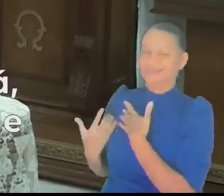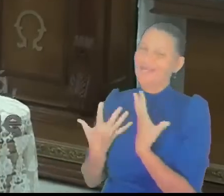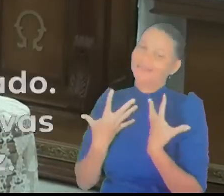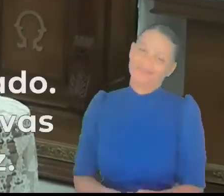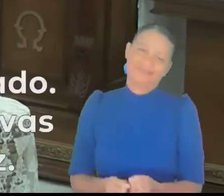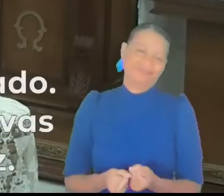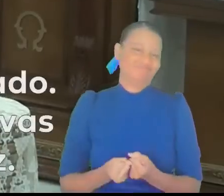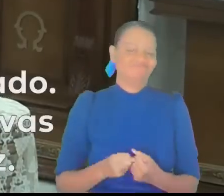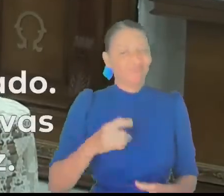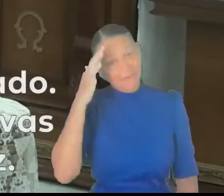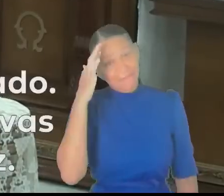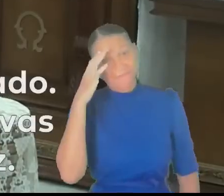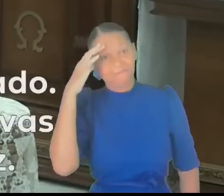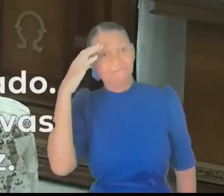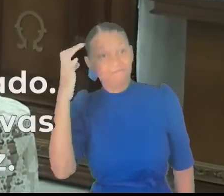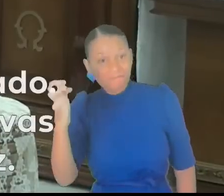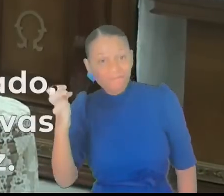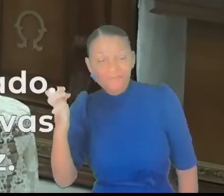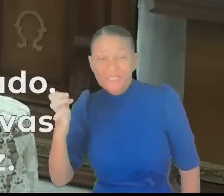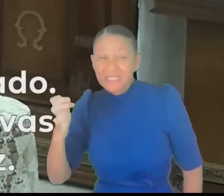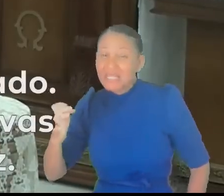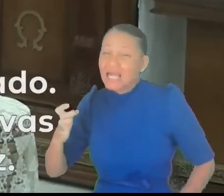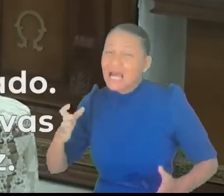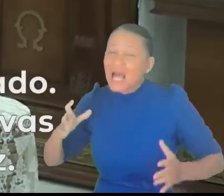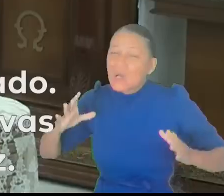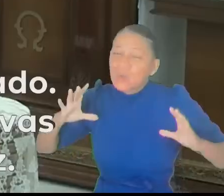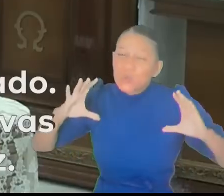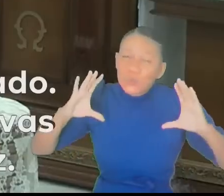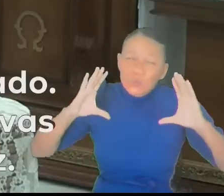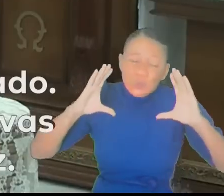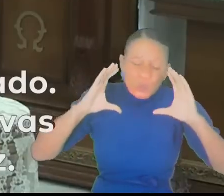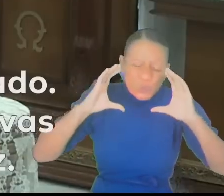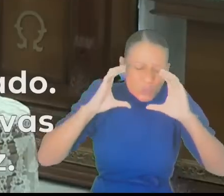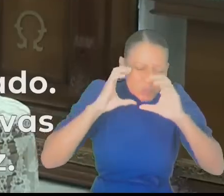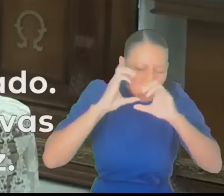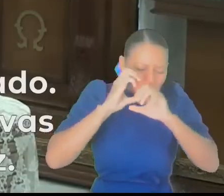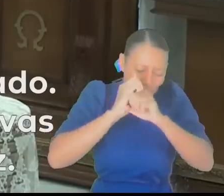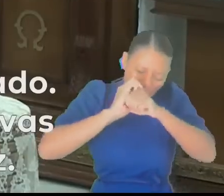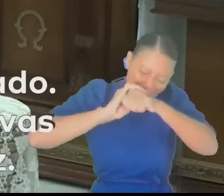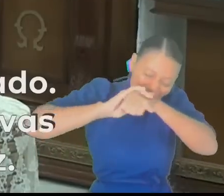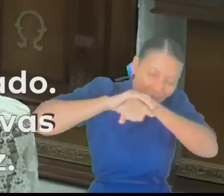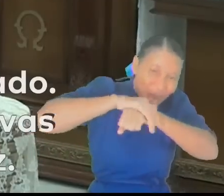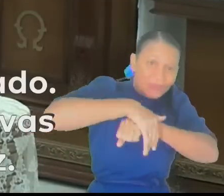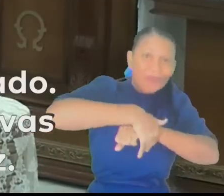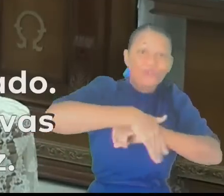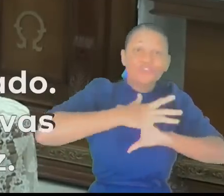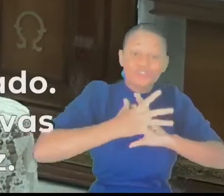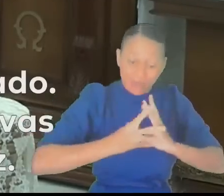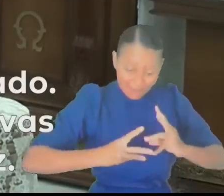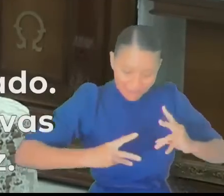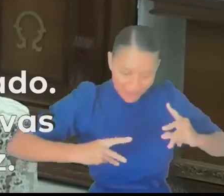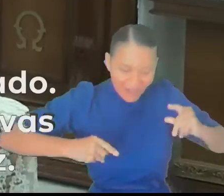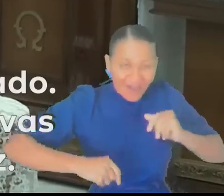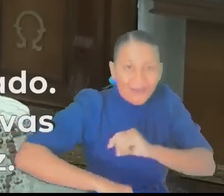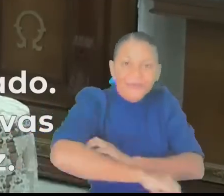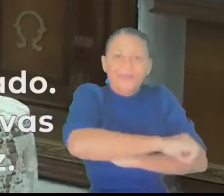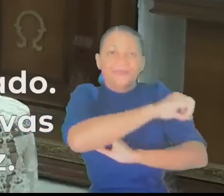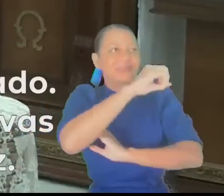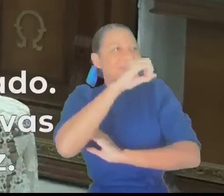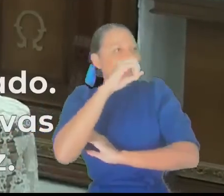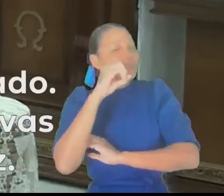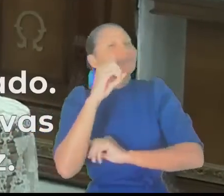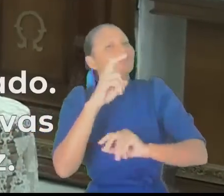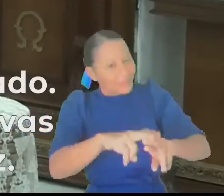fé. A noite é passada e o dia é chegado.